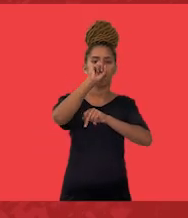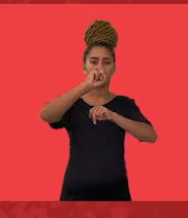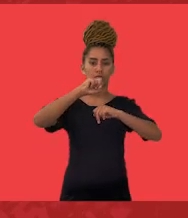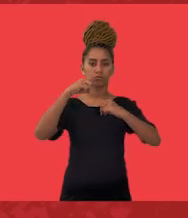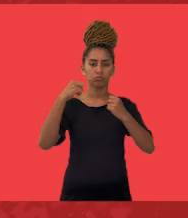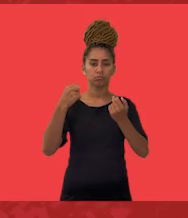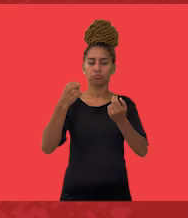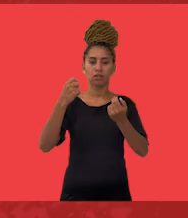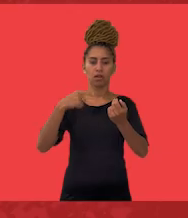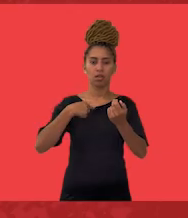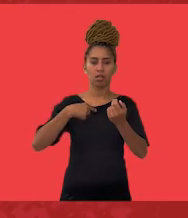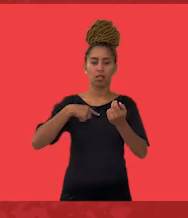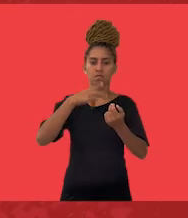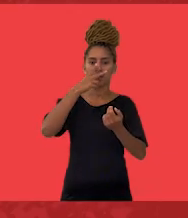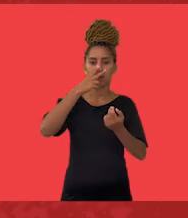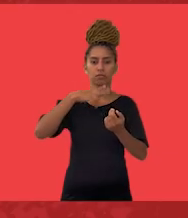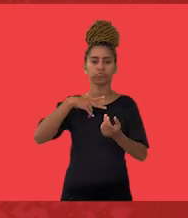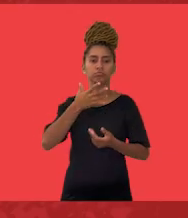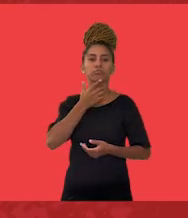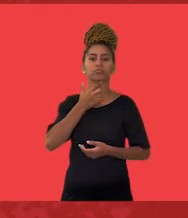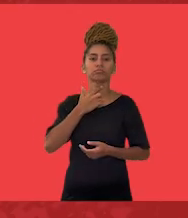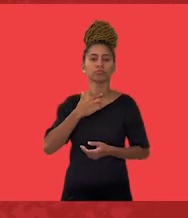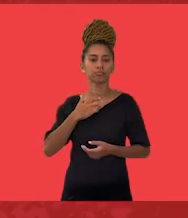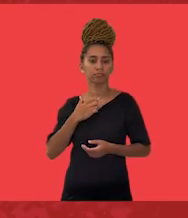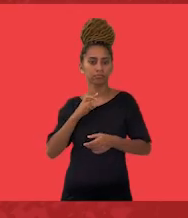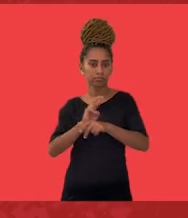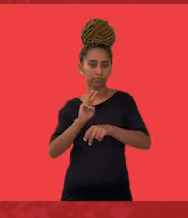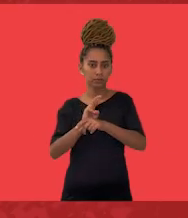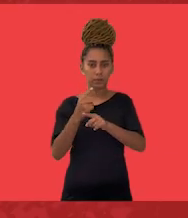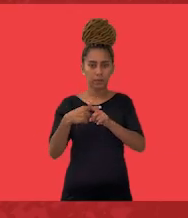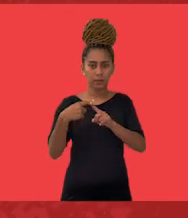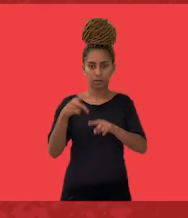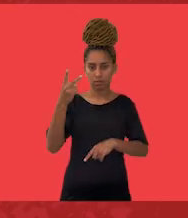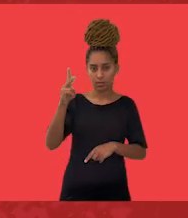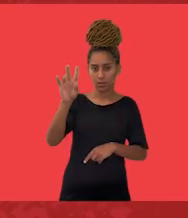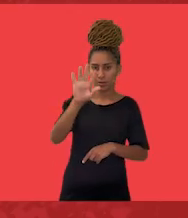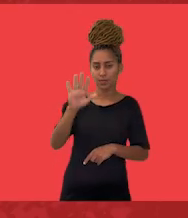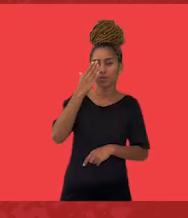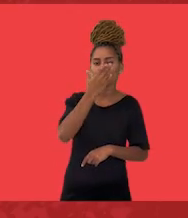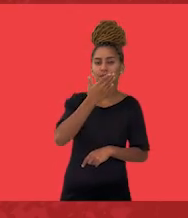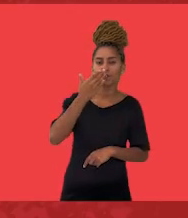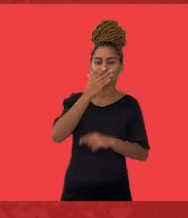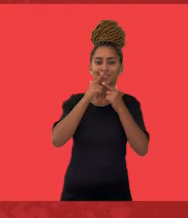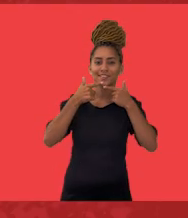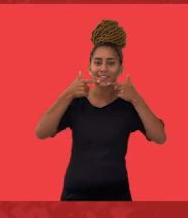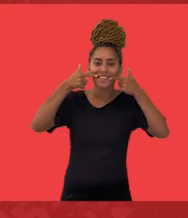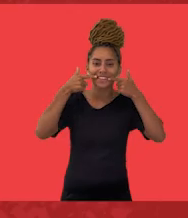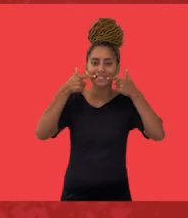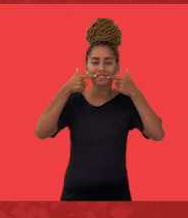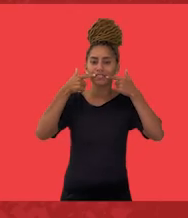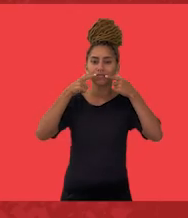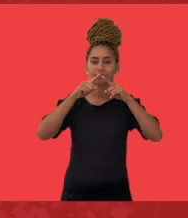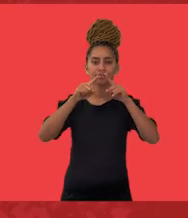enquanto dormia eu costumava dançar sob o céu de estrelas e fios de energia elétrica do terraço